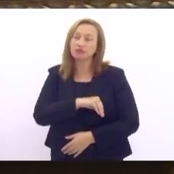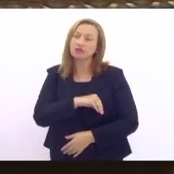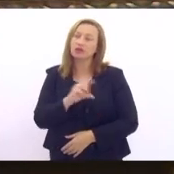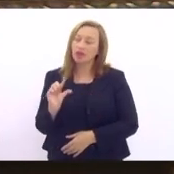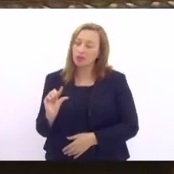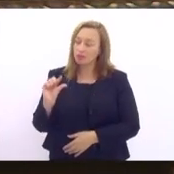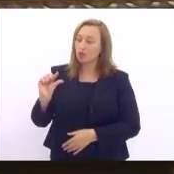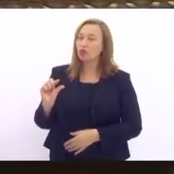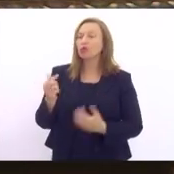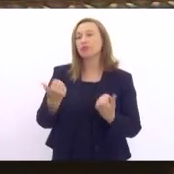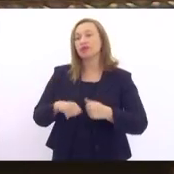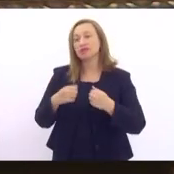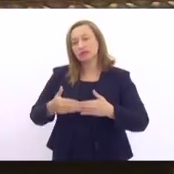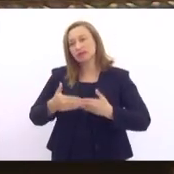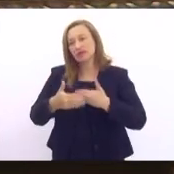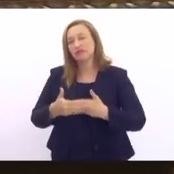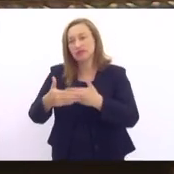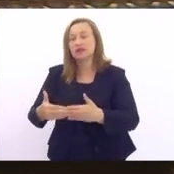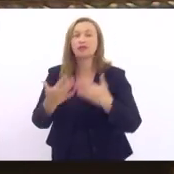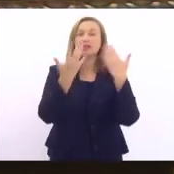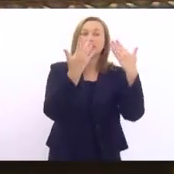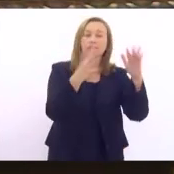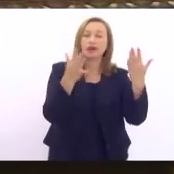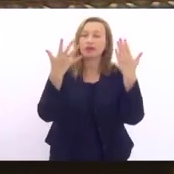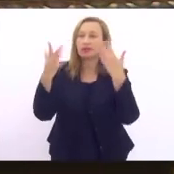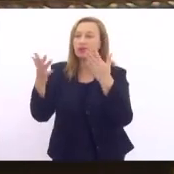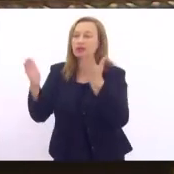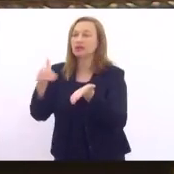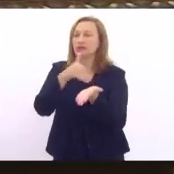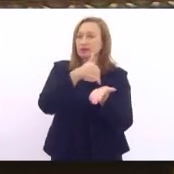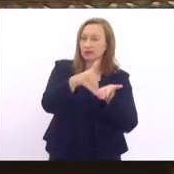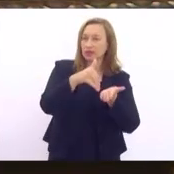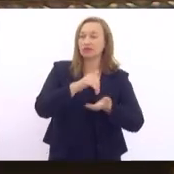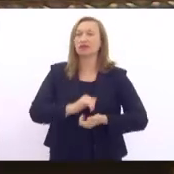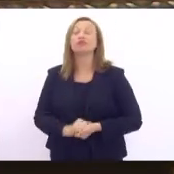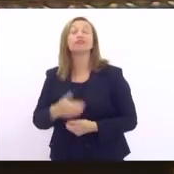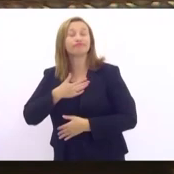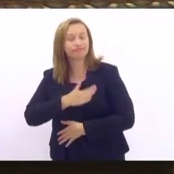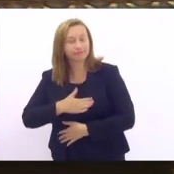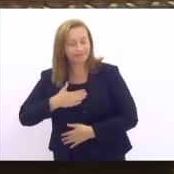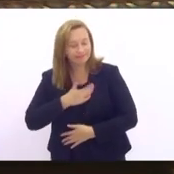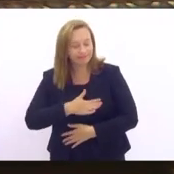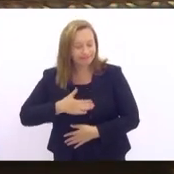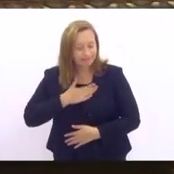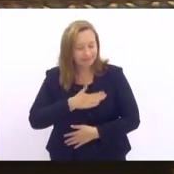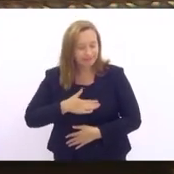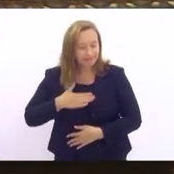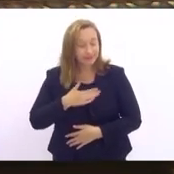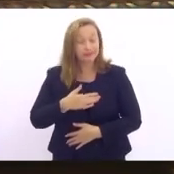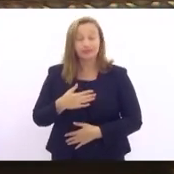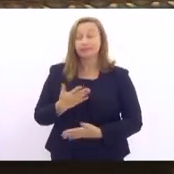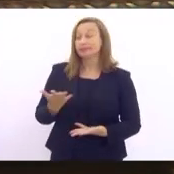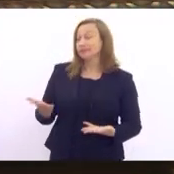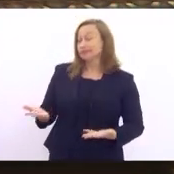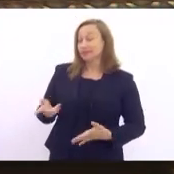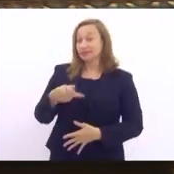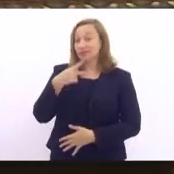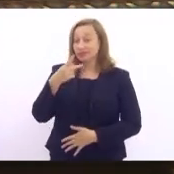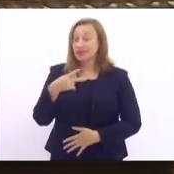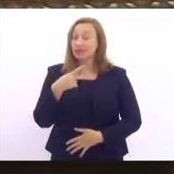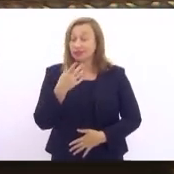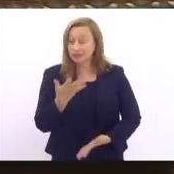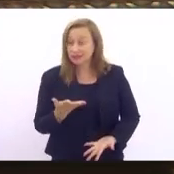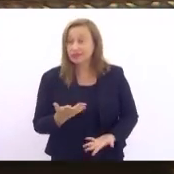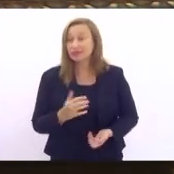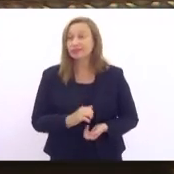parabenizo aqui o secretário. Gostaria de manifestar positivamente a apreciação da